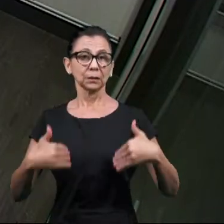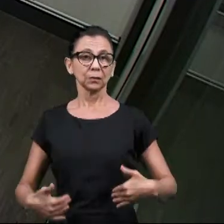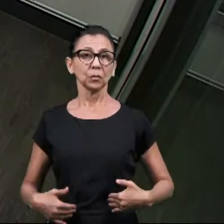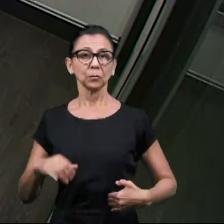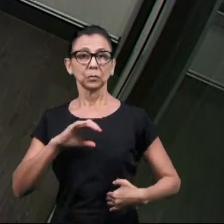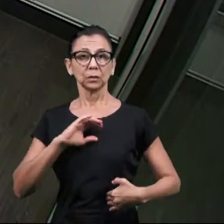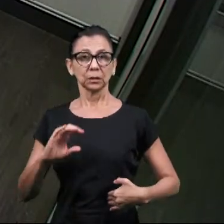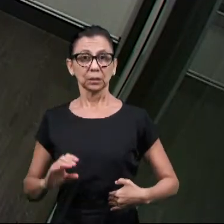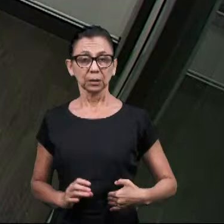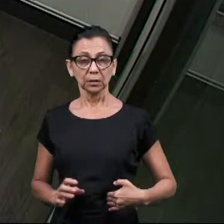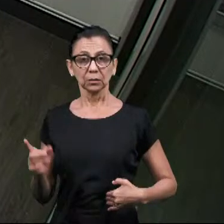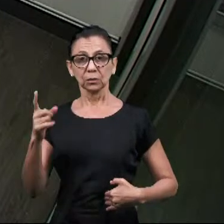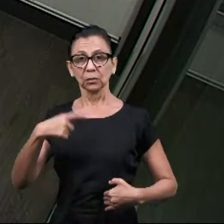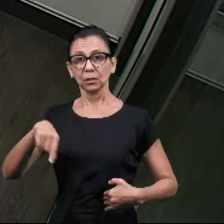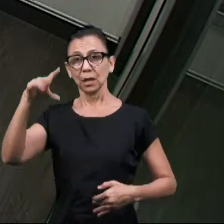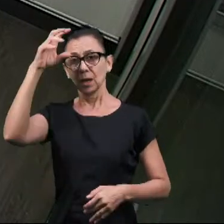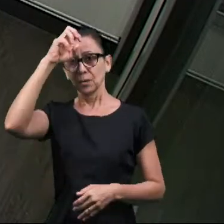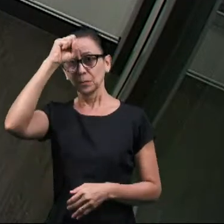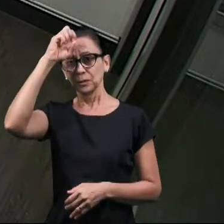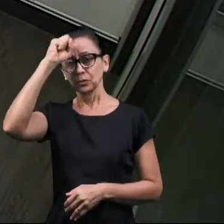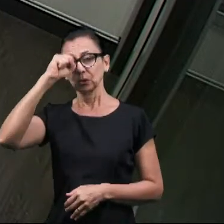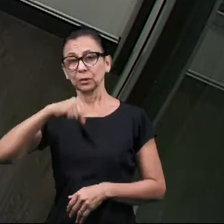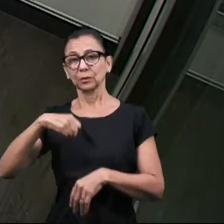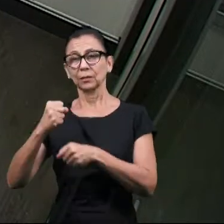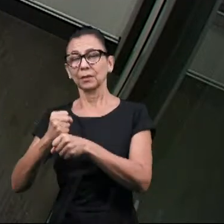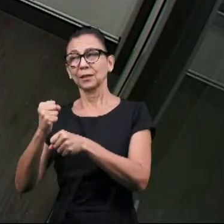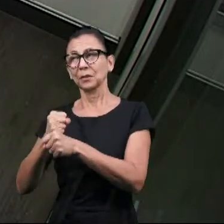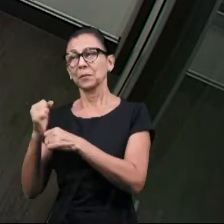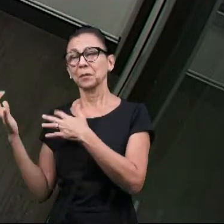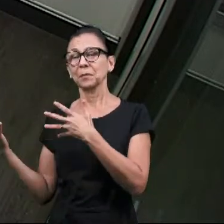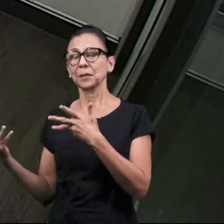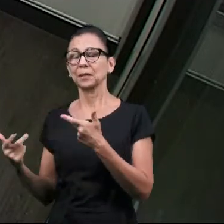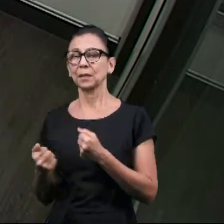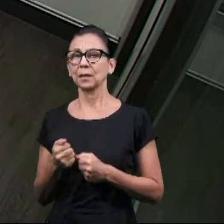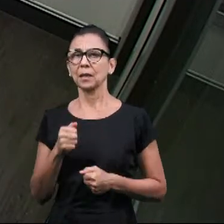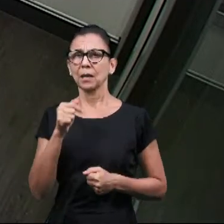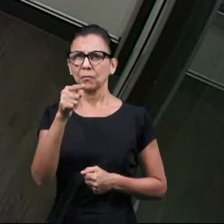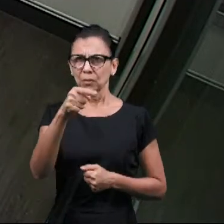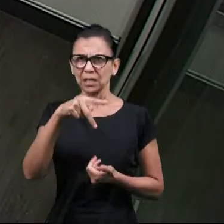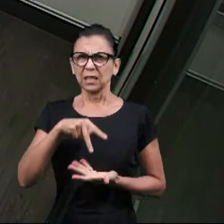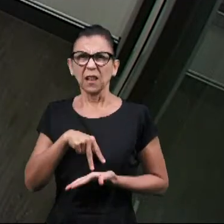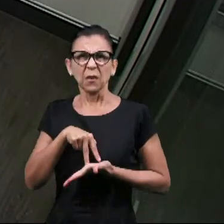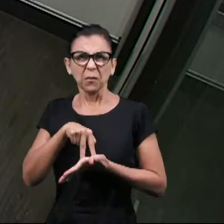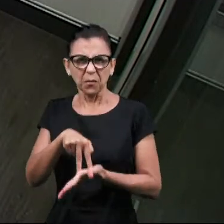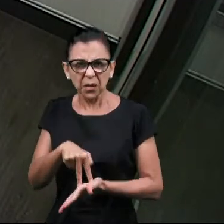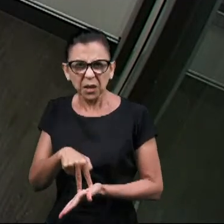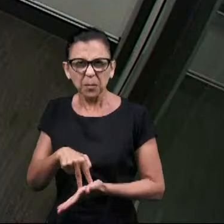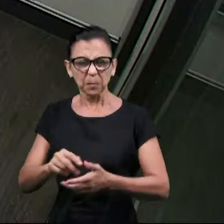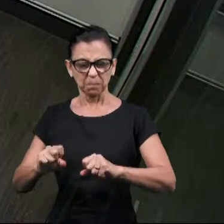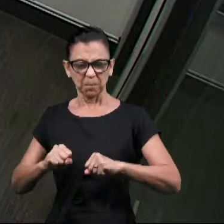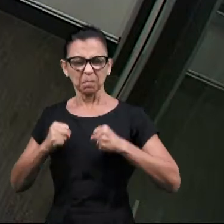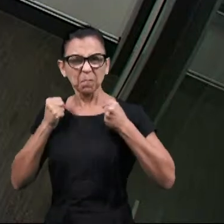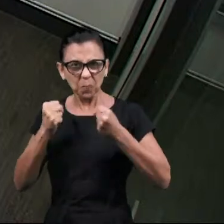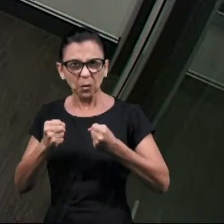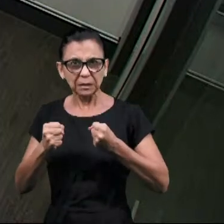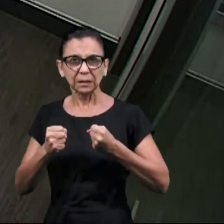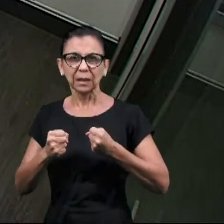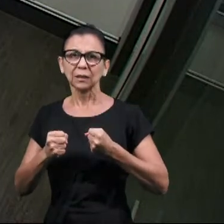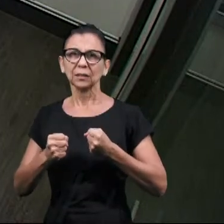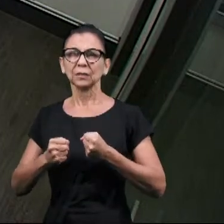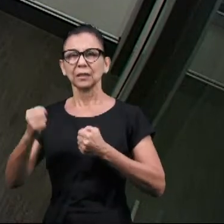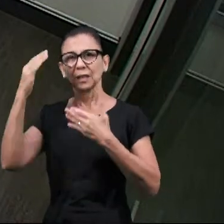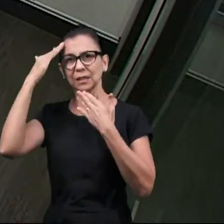maravilhosa se você está de pé glorifica o senhor o que é isso que tem que se conservando que está te conservando nesse momento